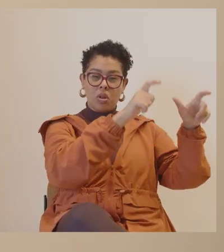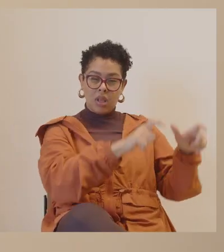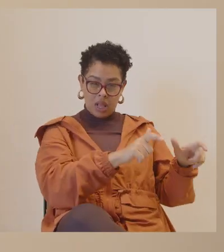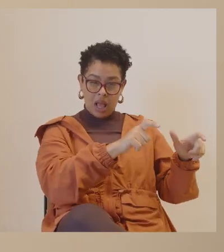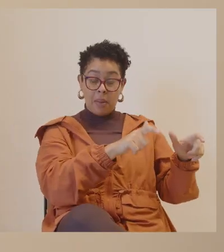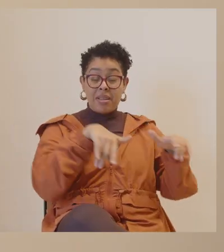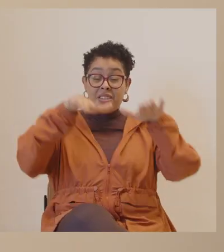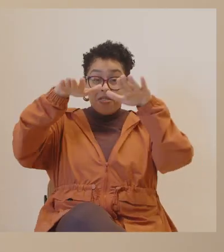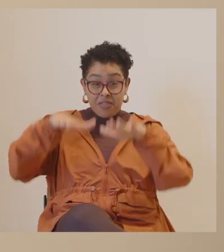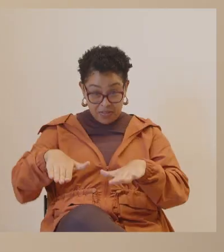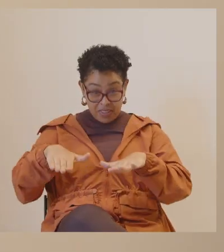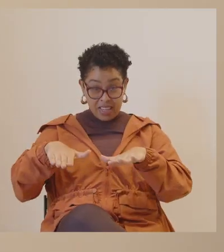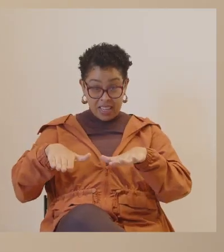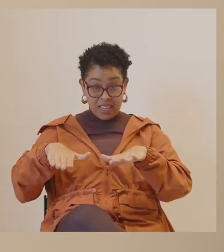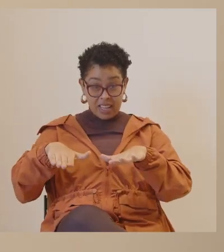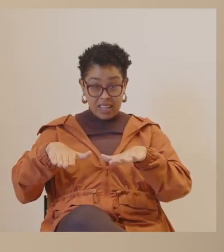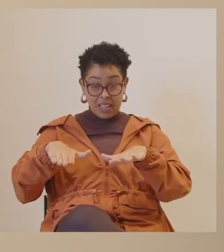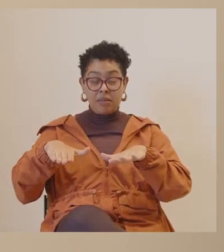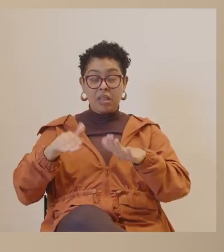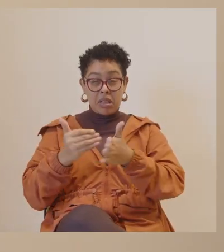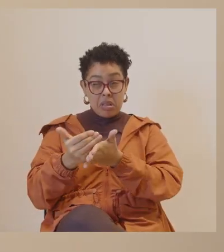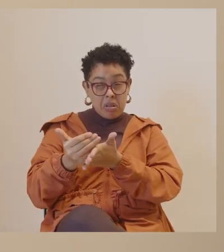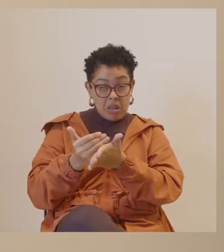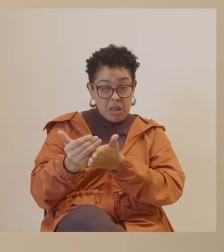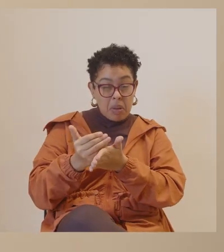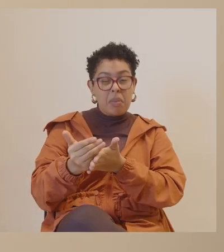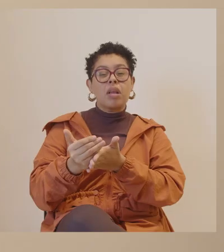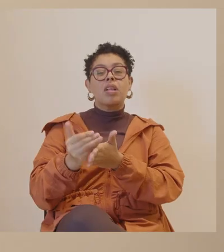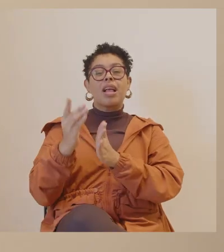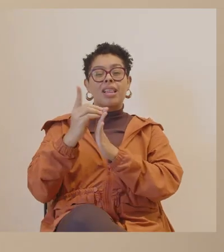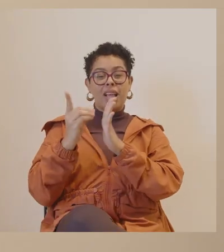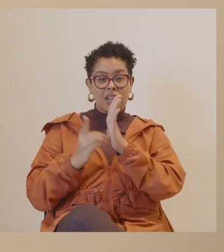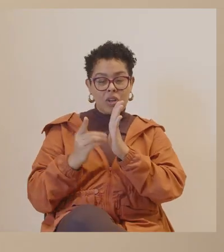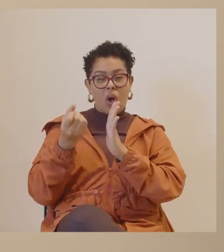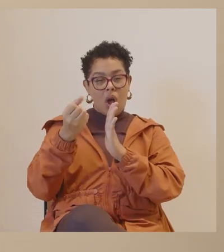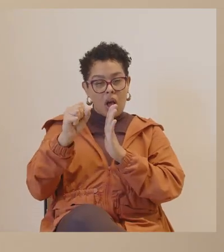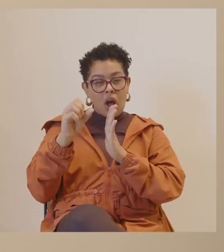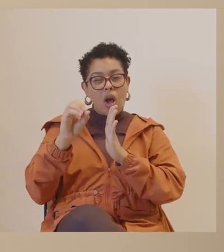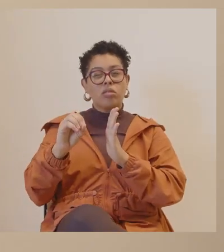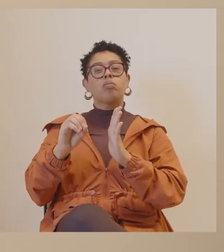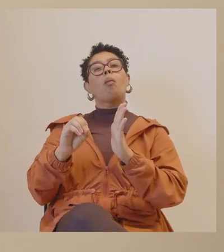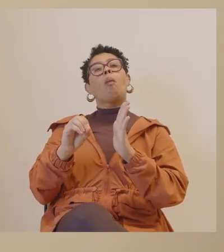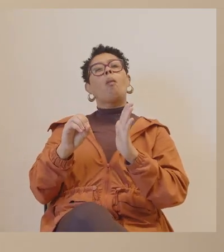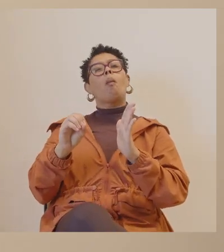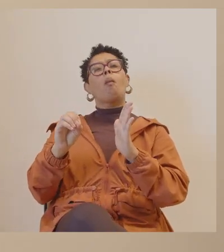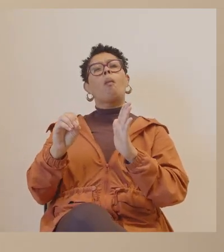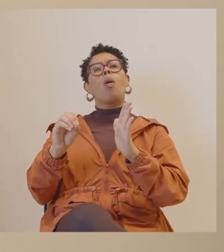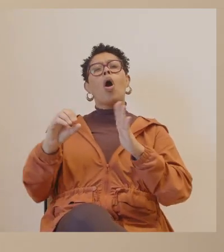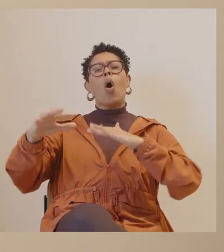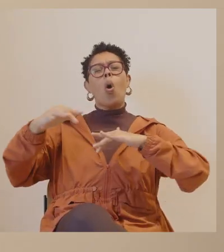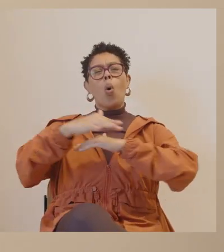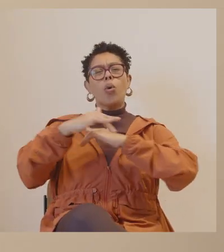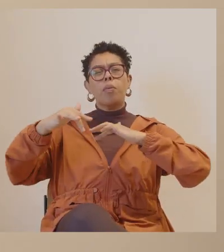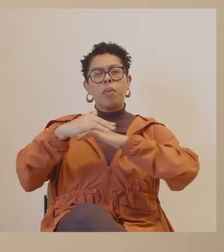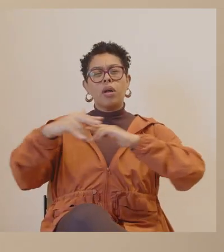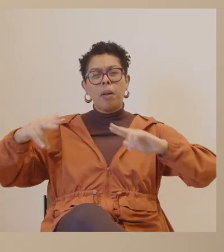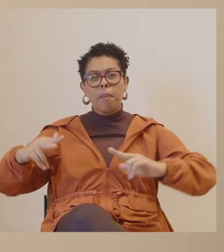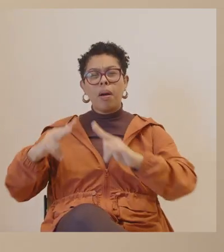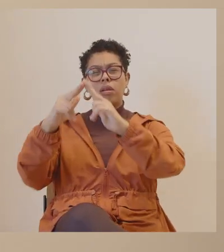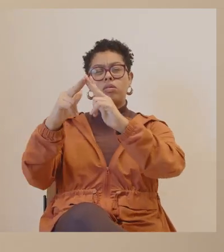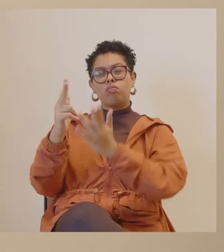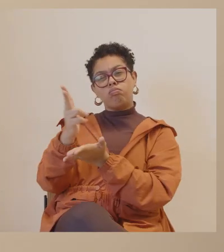até os anos 1800, até o início da década de 80, ele ainda pinta essas paisagens urbanas de Paris,